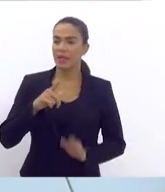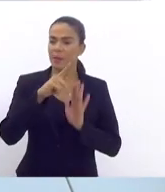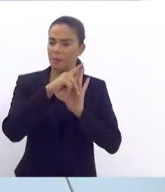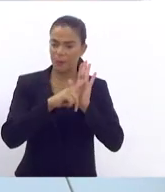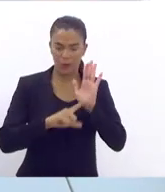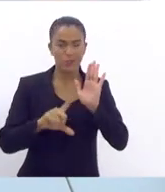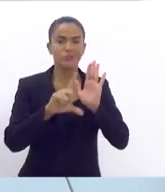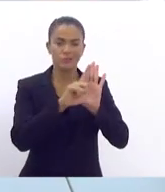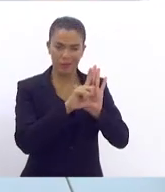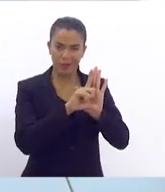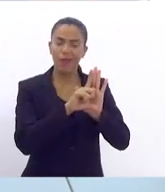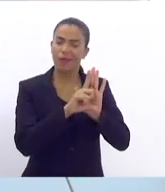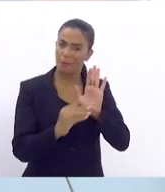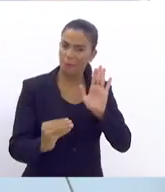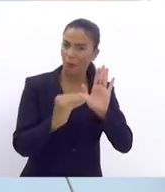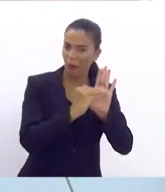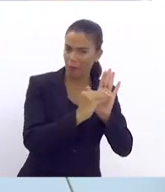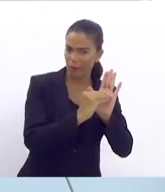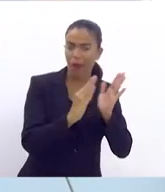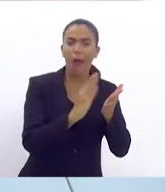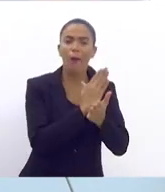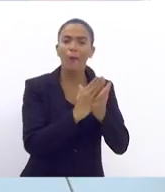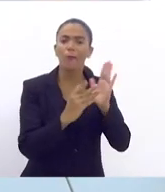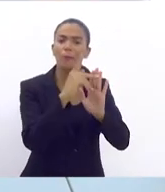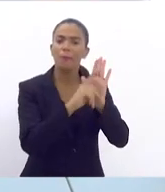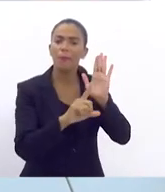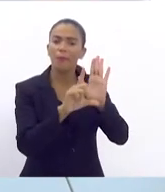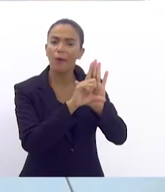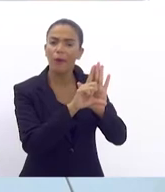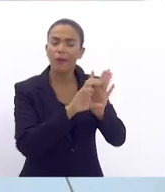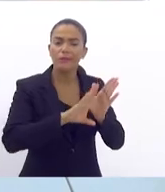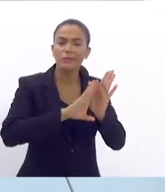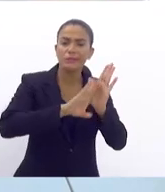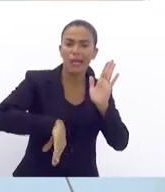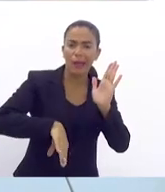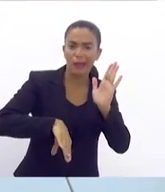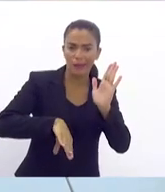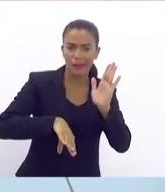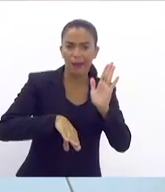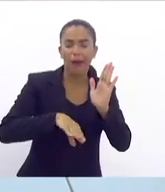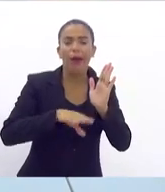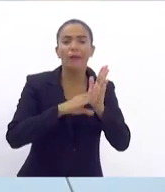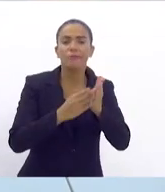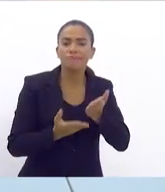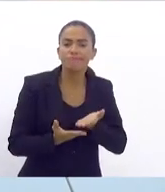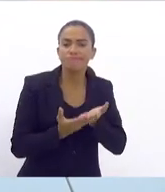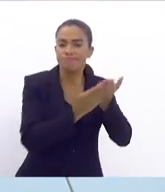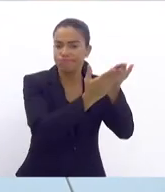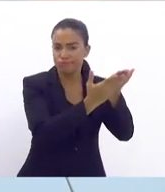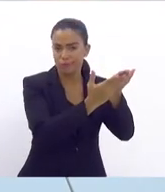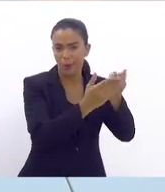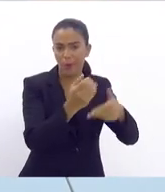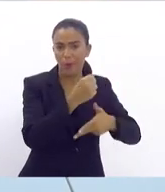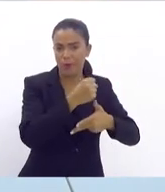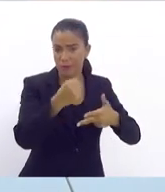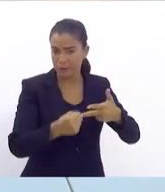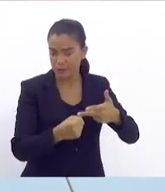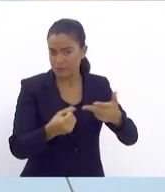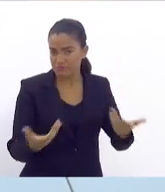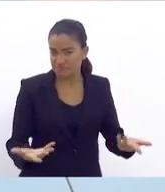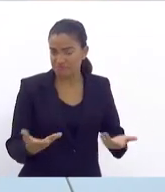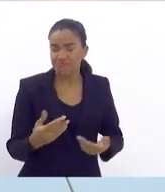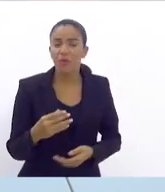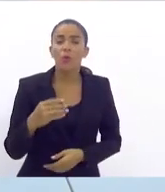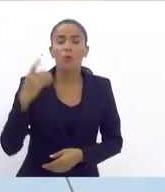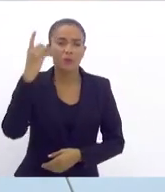tem não bota, de repente, às vezes o projeto sai de pauta para incluir o Poder Executivo regulamentará a matéria. Vou passar a palavra para o deputado Carlos Mink, mas só